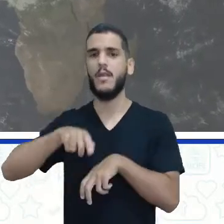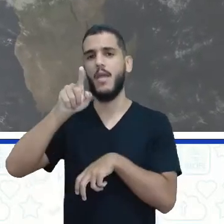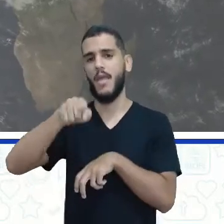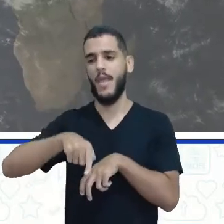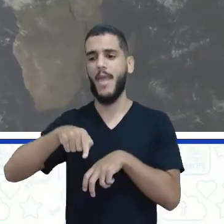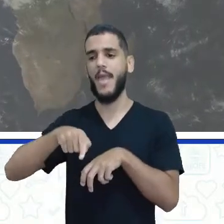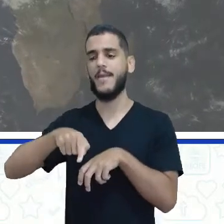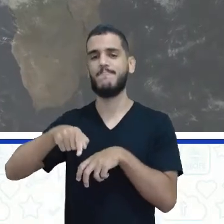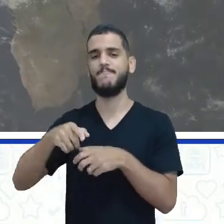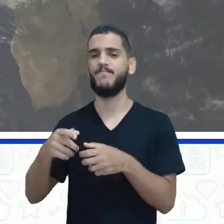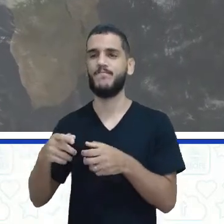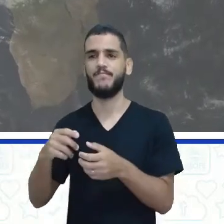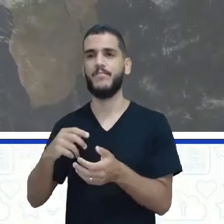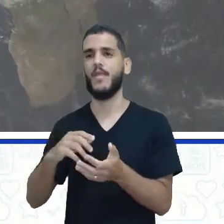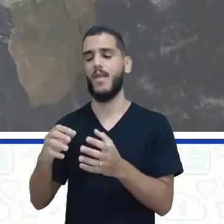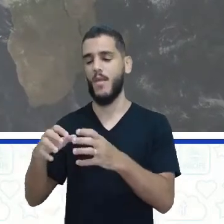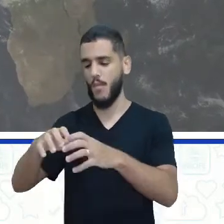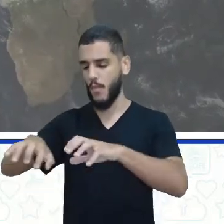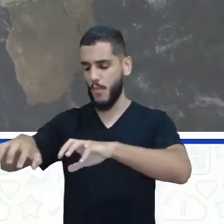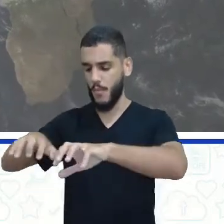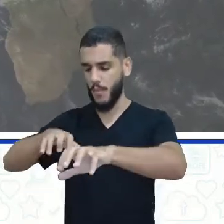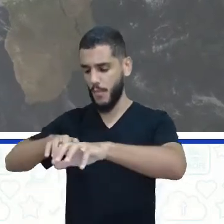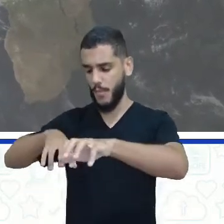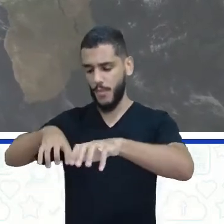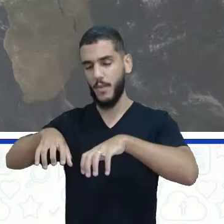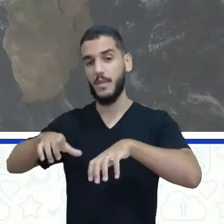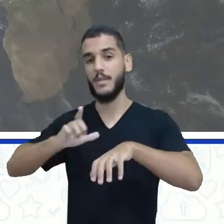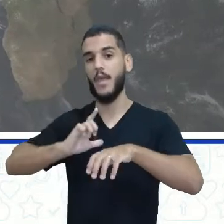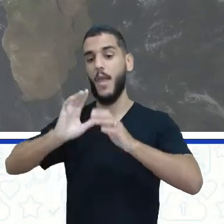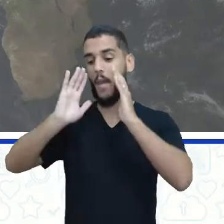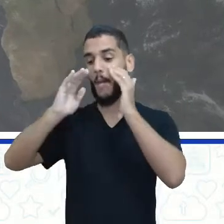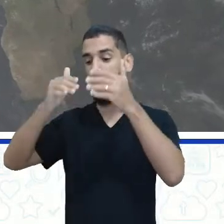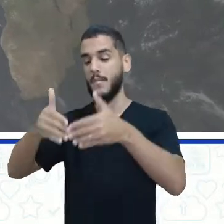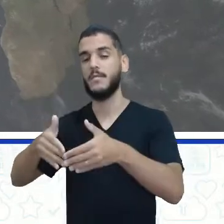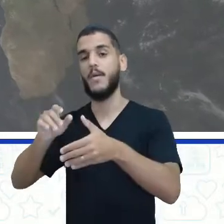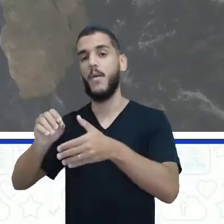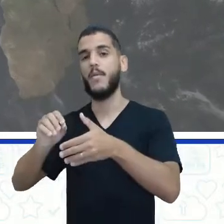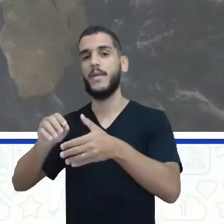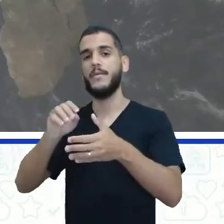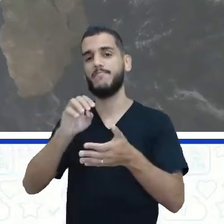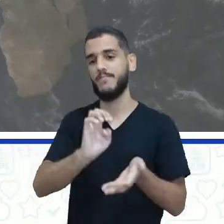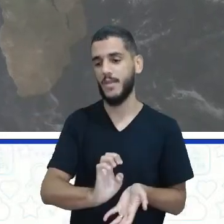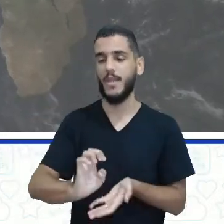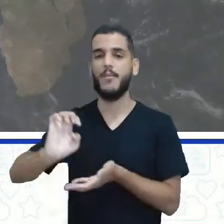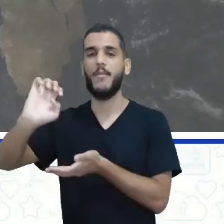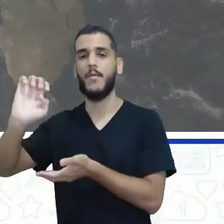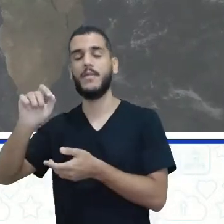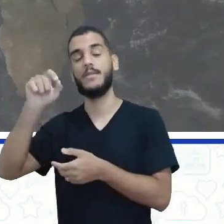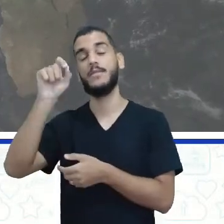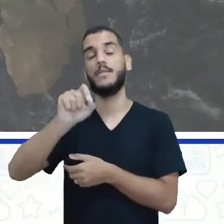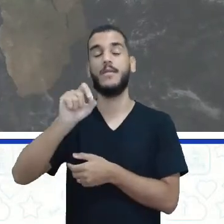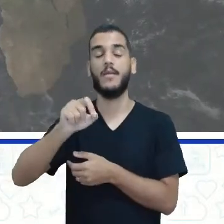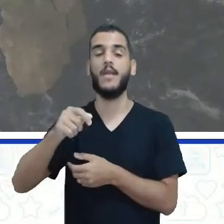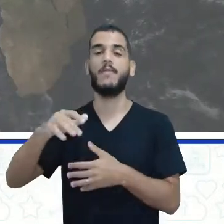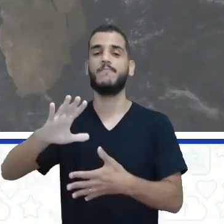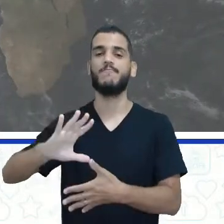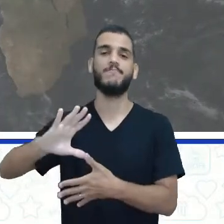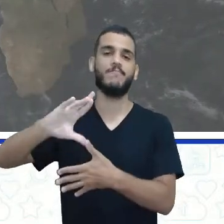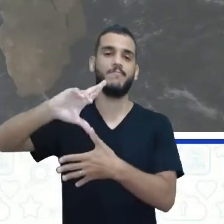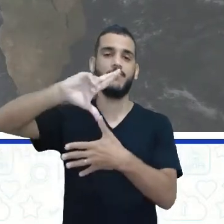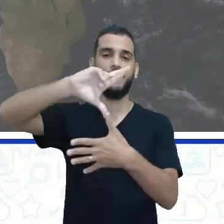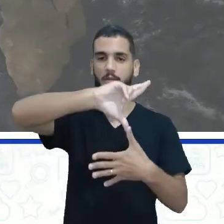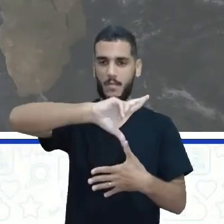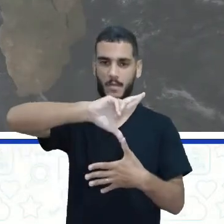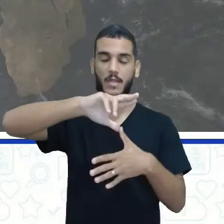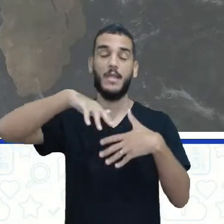difundida, tornando-se o principal foco de exportação na América Latina. Aí a gente tem aí uma